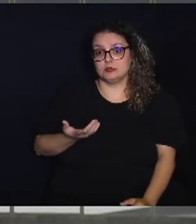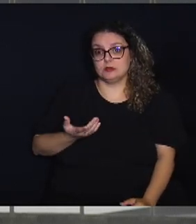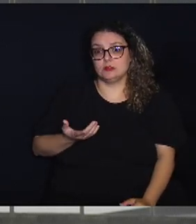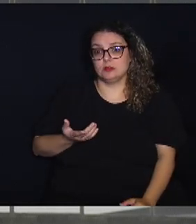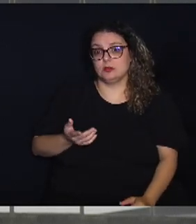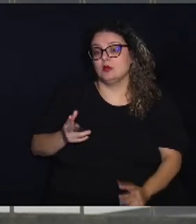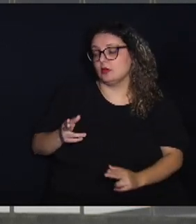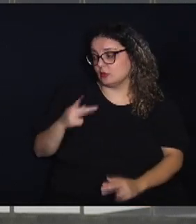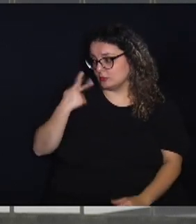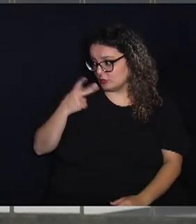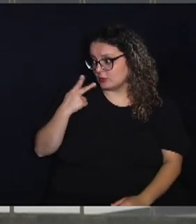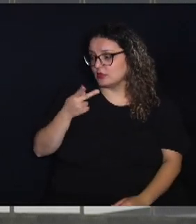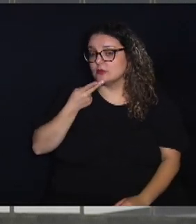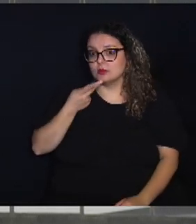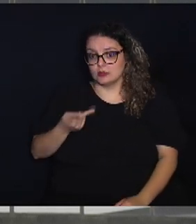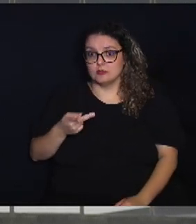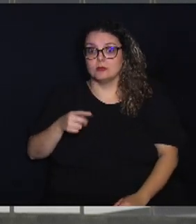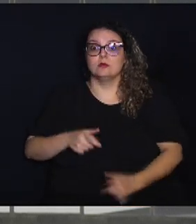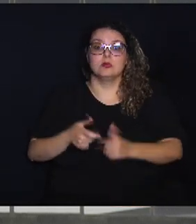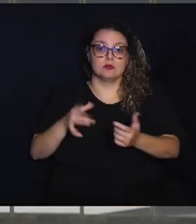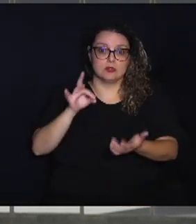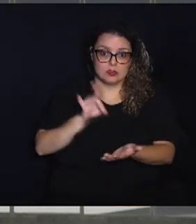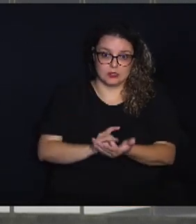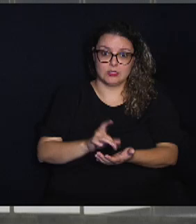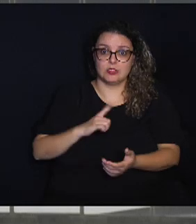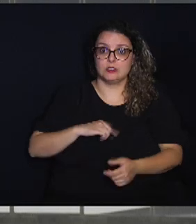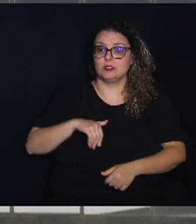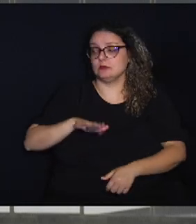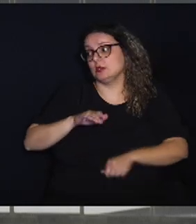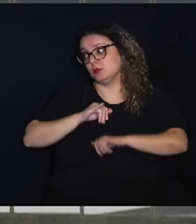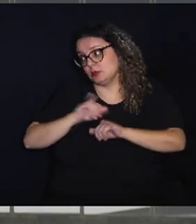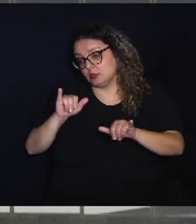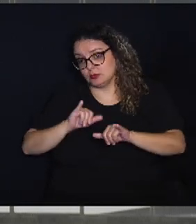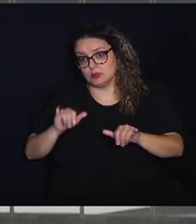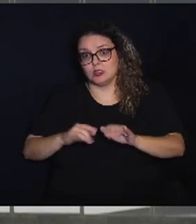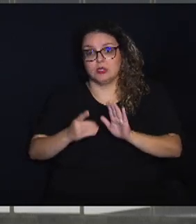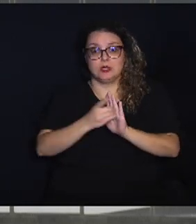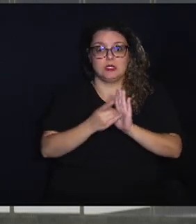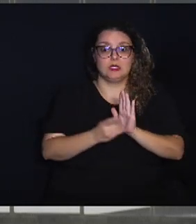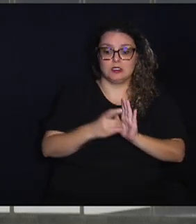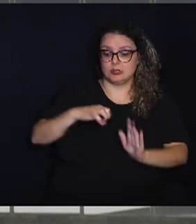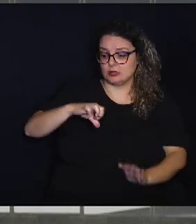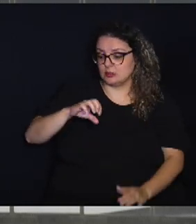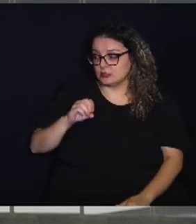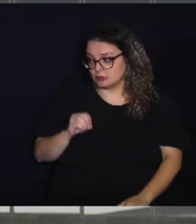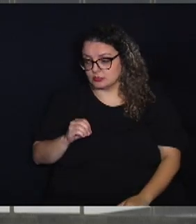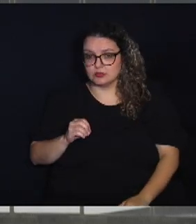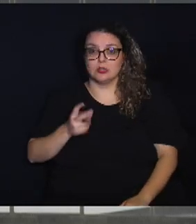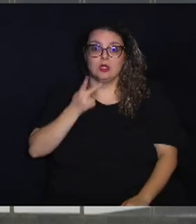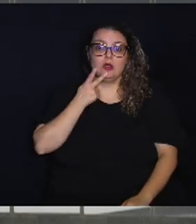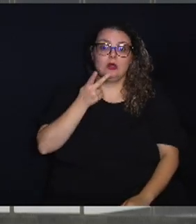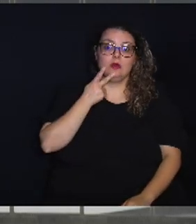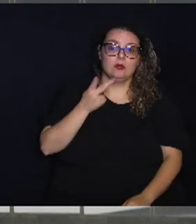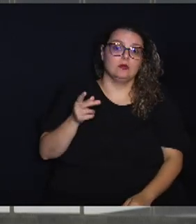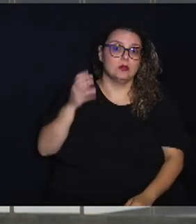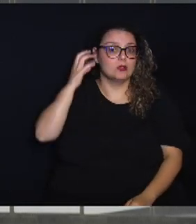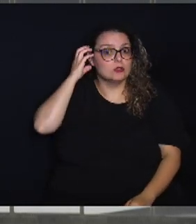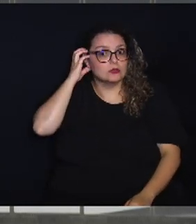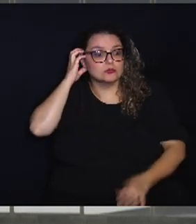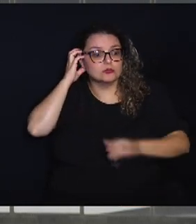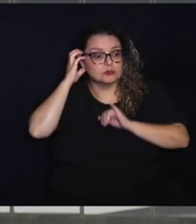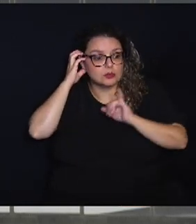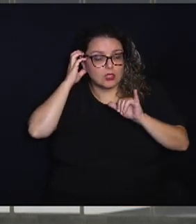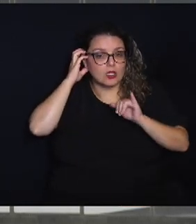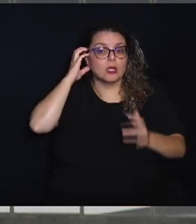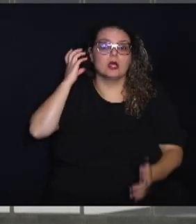vereador falou é uma grande verdade, a gente tinha muito mais campanha, né? Na década de 90, falava-se no rádio, na TV, a